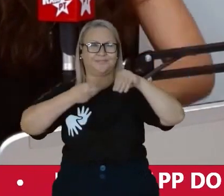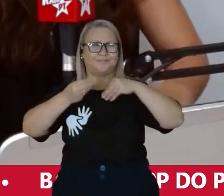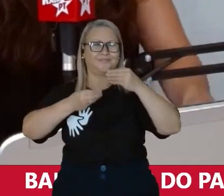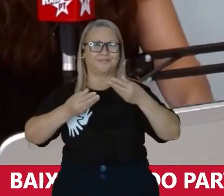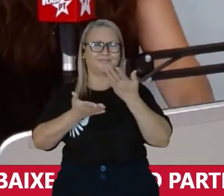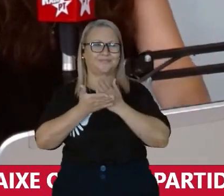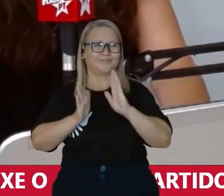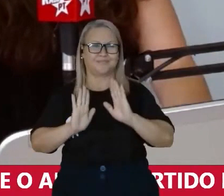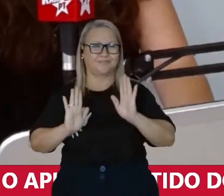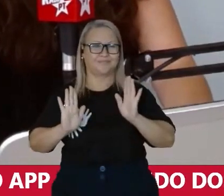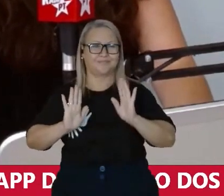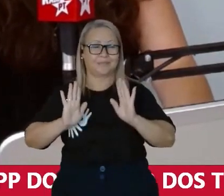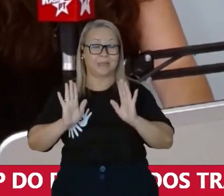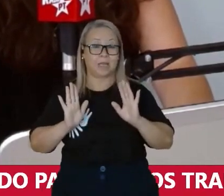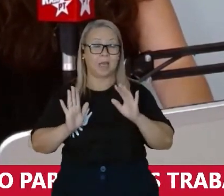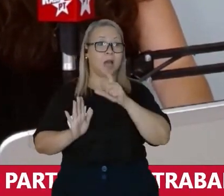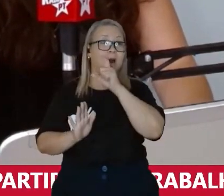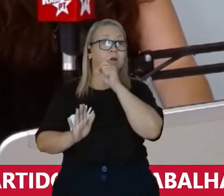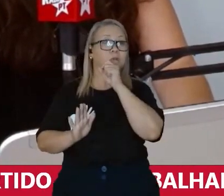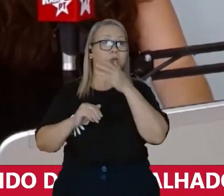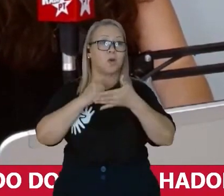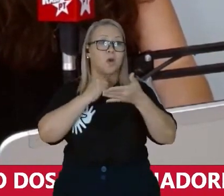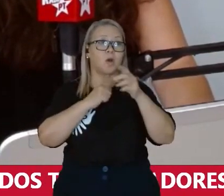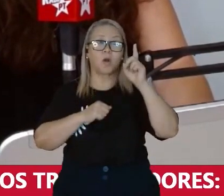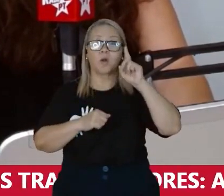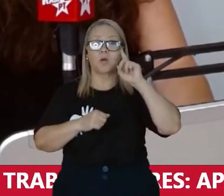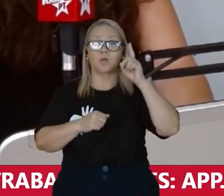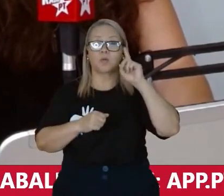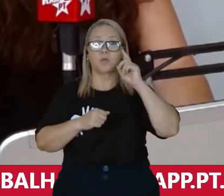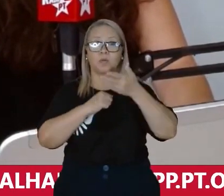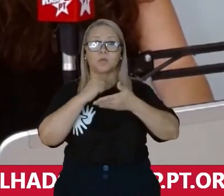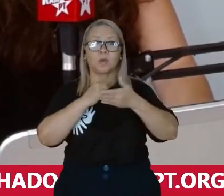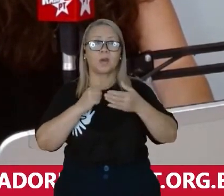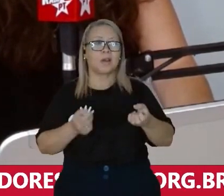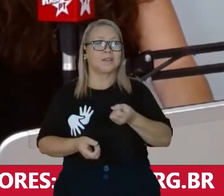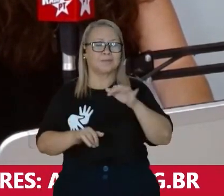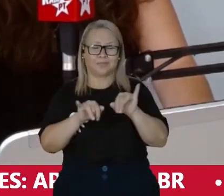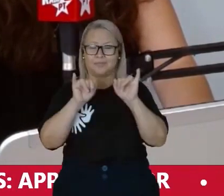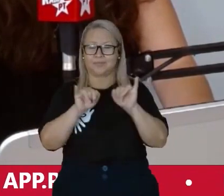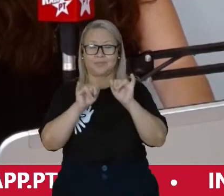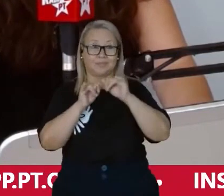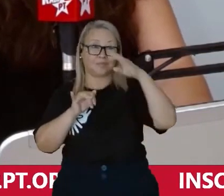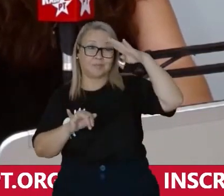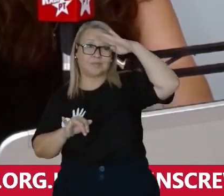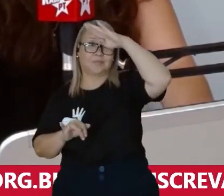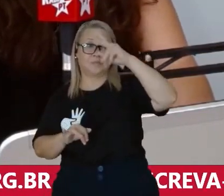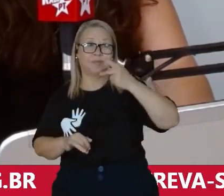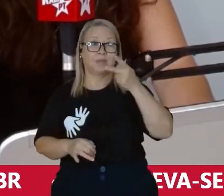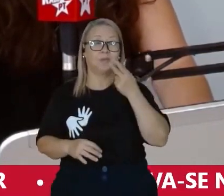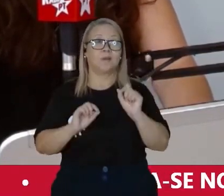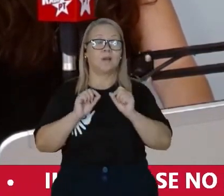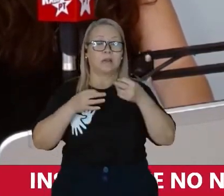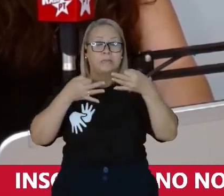no Twitter, que era basicamente todo dia ser pautado pela besteira que o Bolsonaro estava falando. Então, e isso daí, de